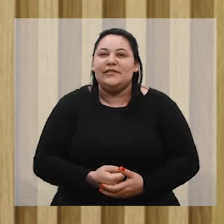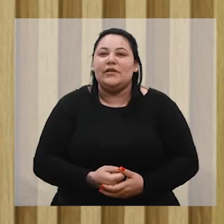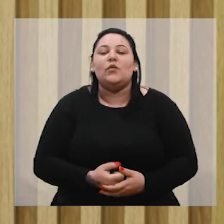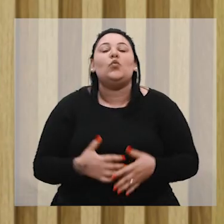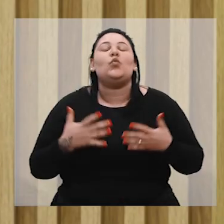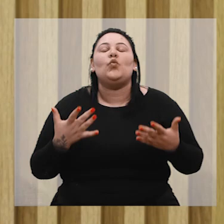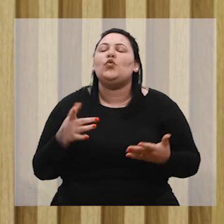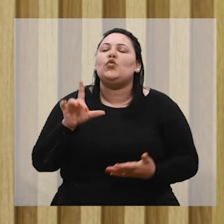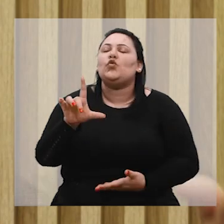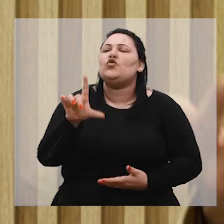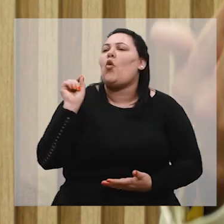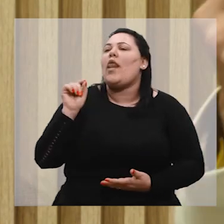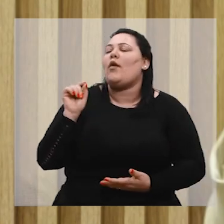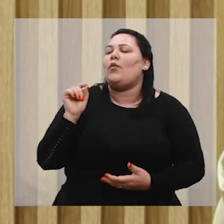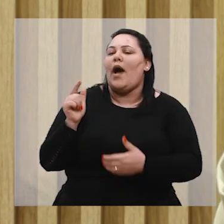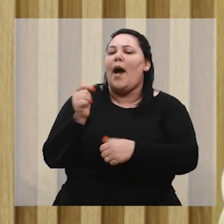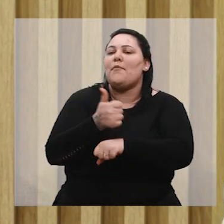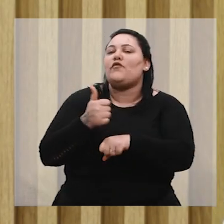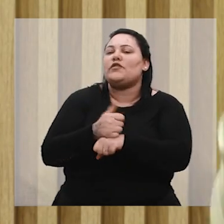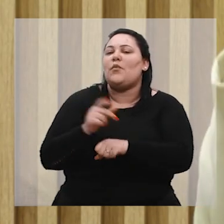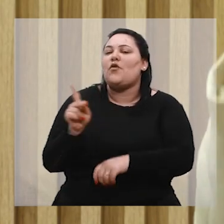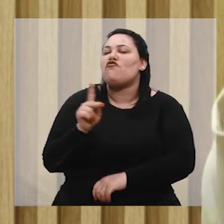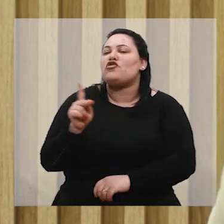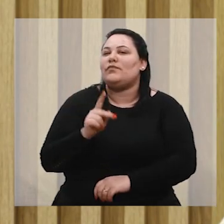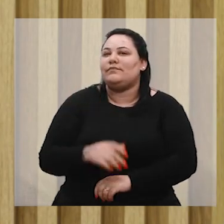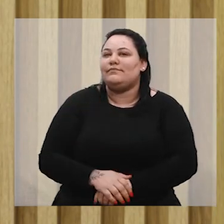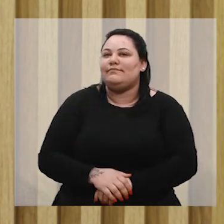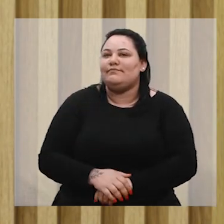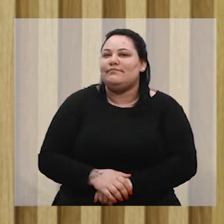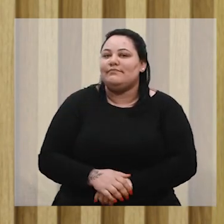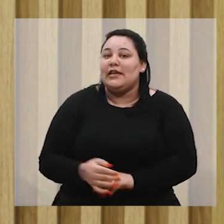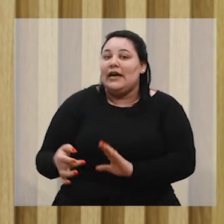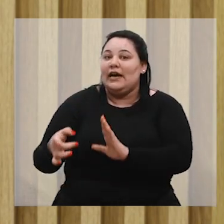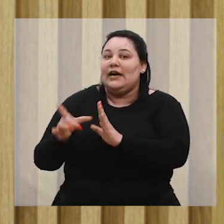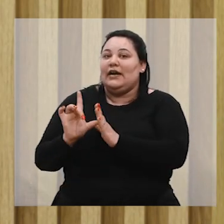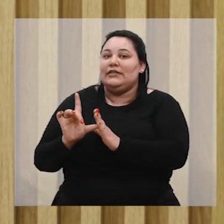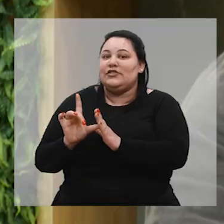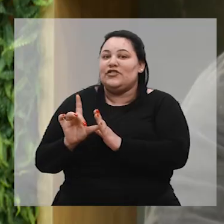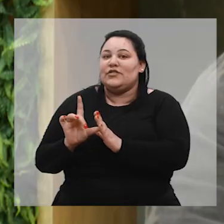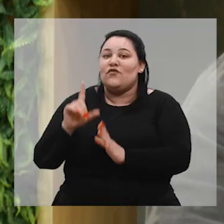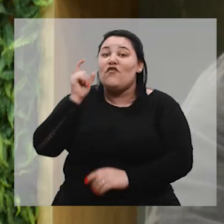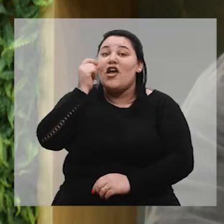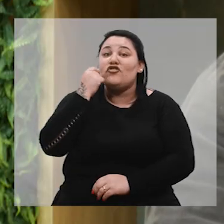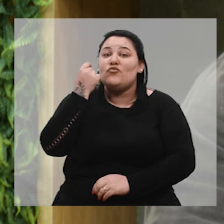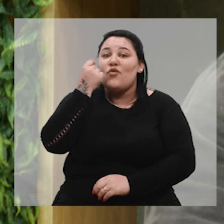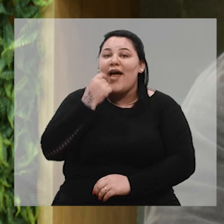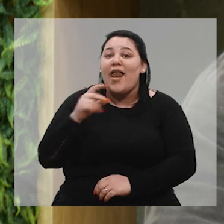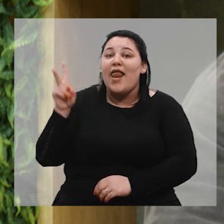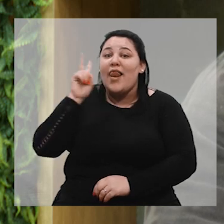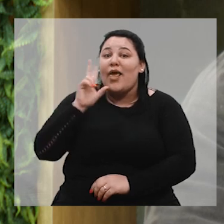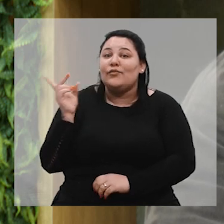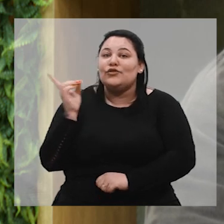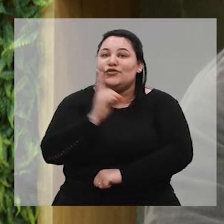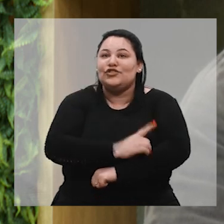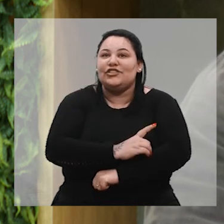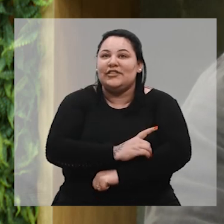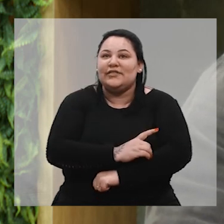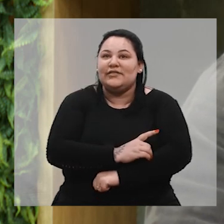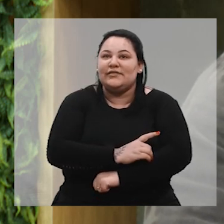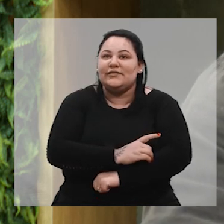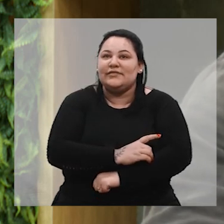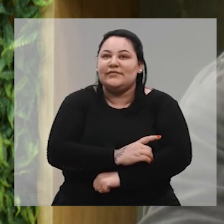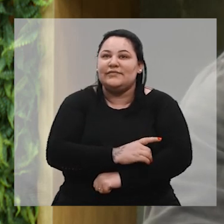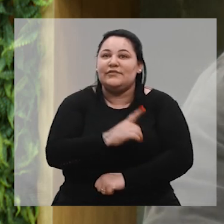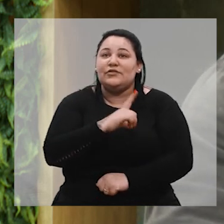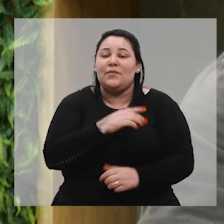do senhor, assim, quando decidiu ser professor? No pré-vestibular. No